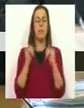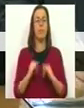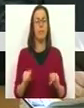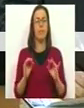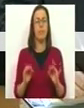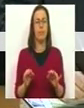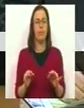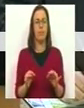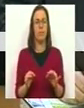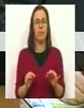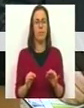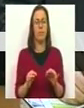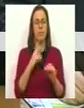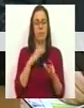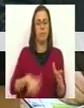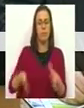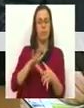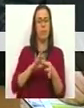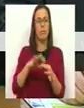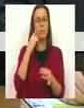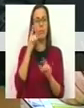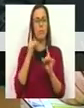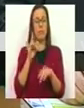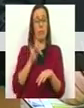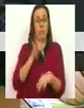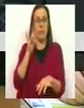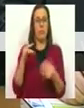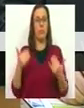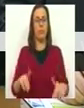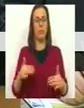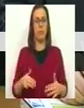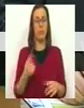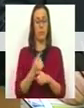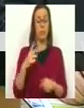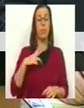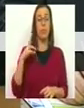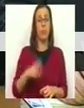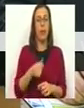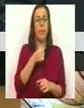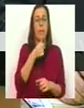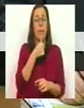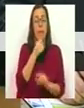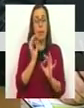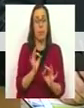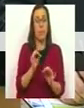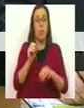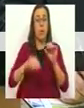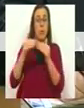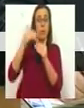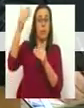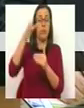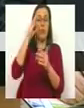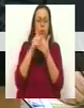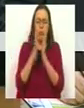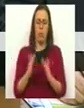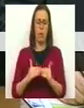internacional uma conjuntura particularmente delicada. Portugal depende em muito do que se passa lá fora, a